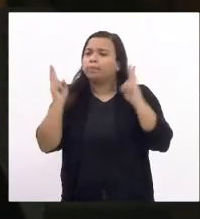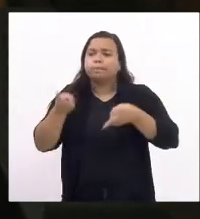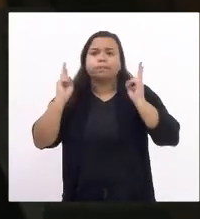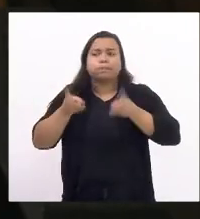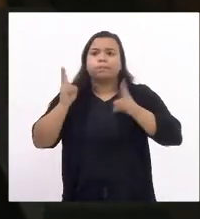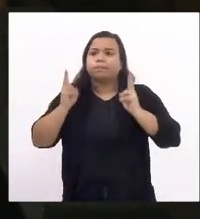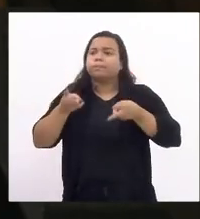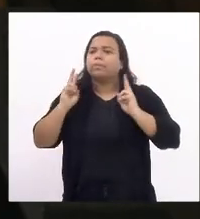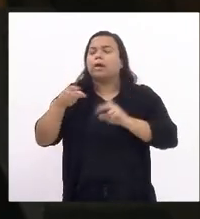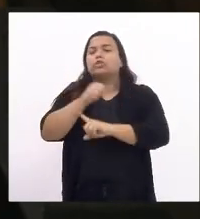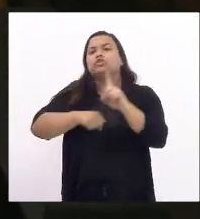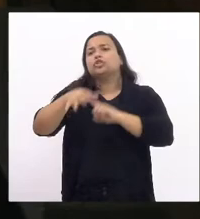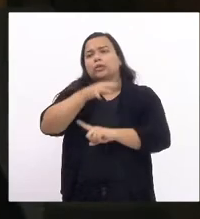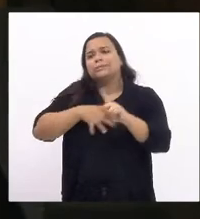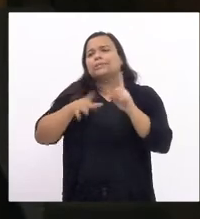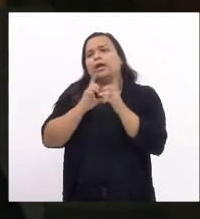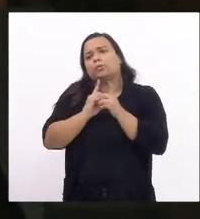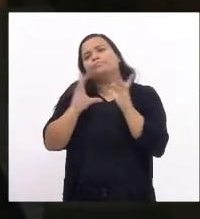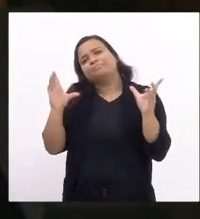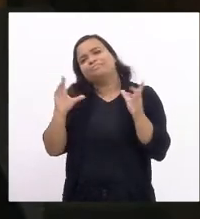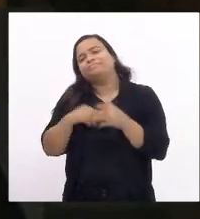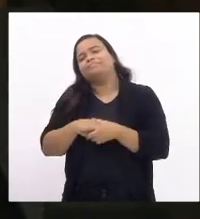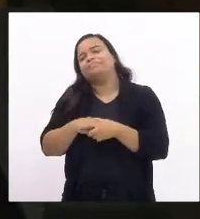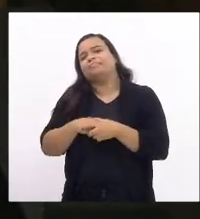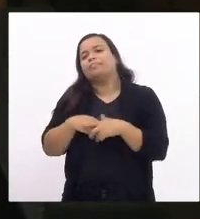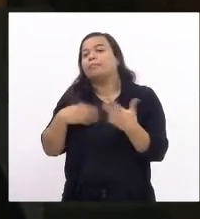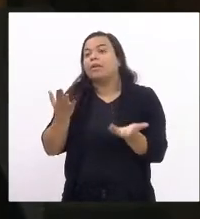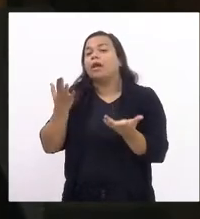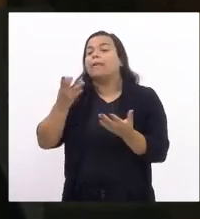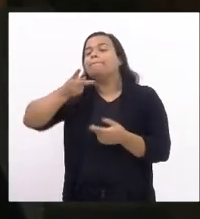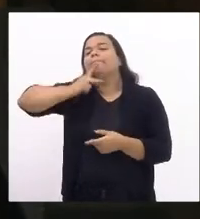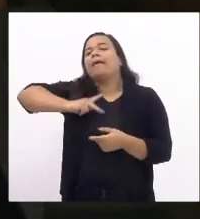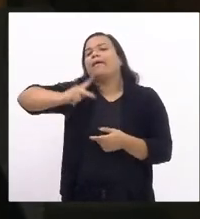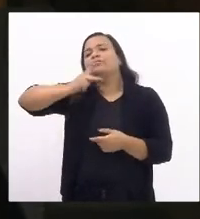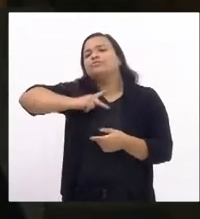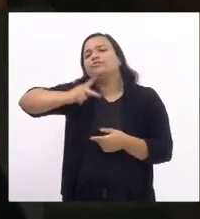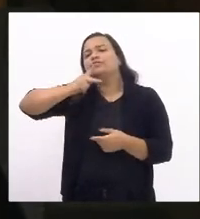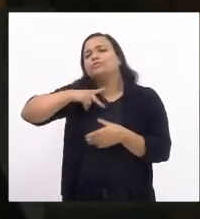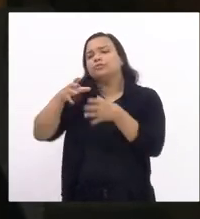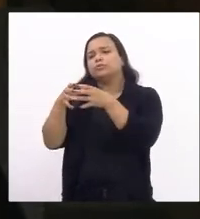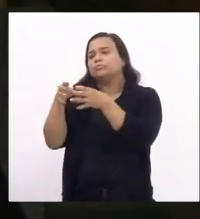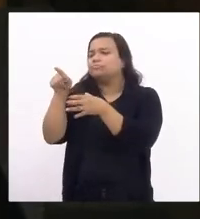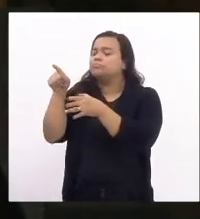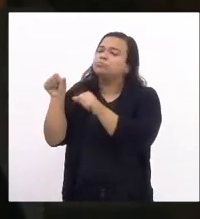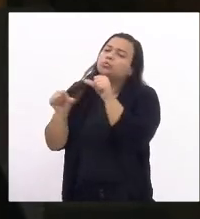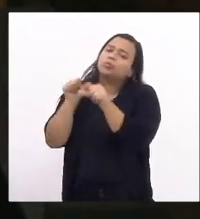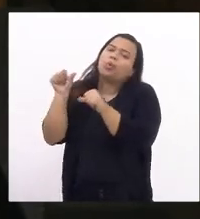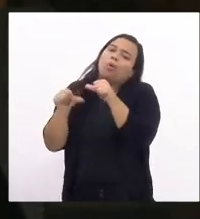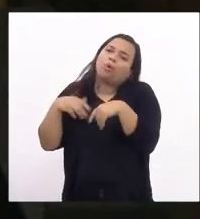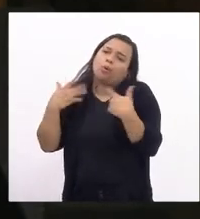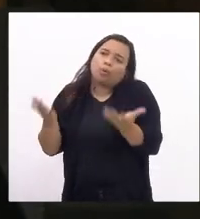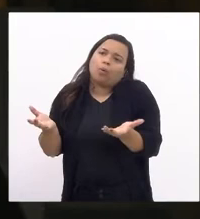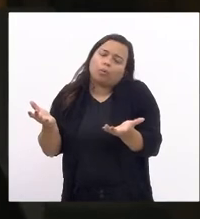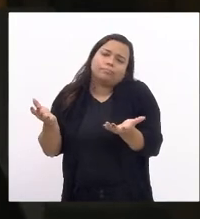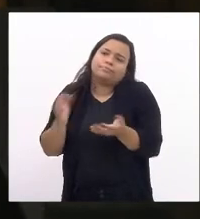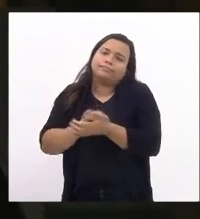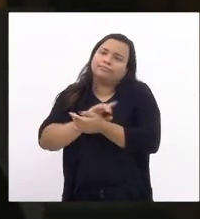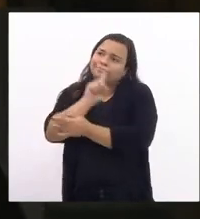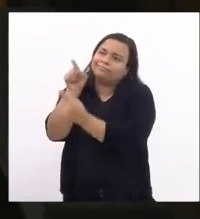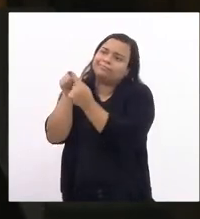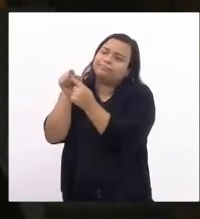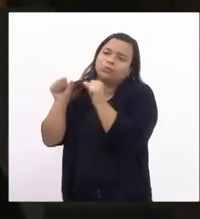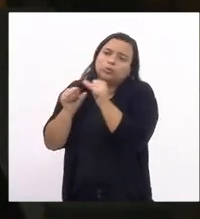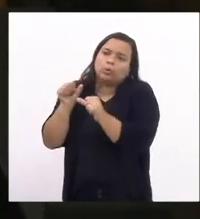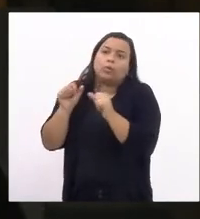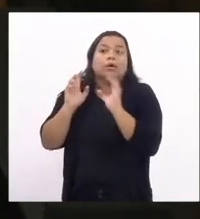um social-democrata. E o partido tinha mudado. Tanto é que lá em São